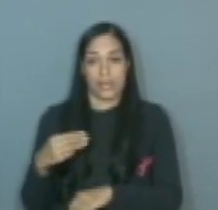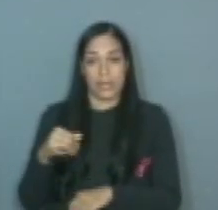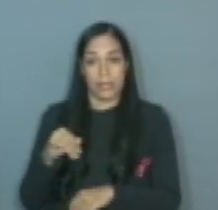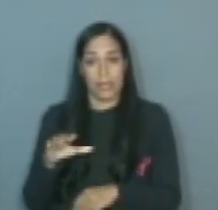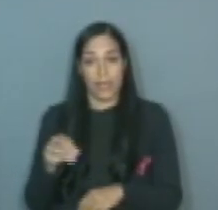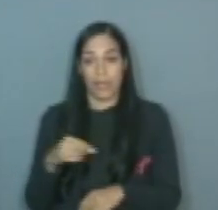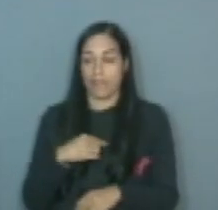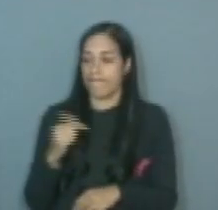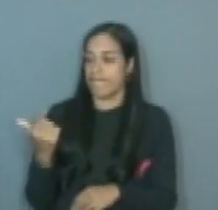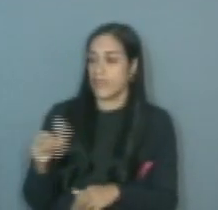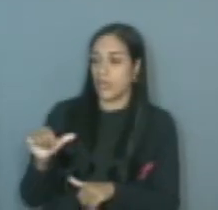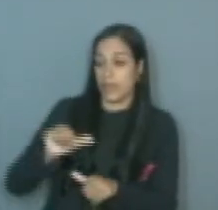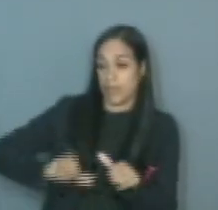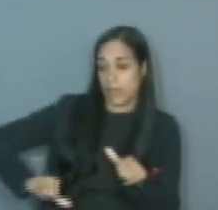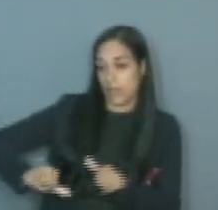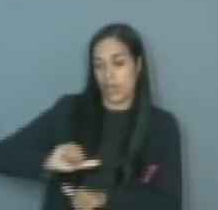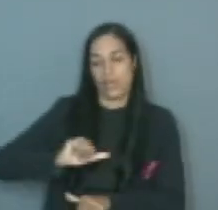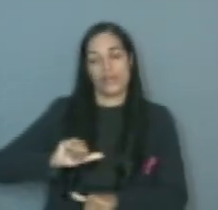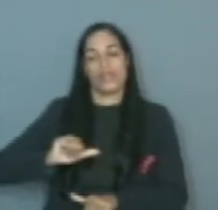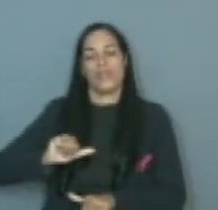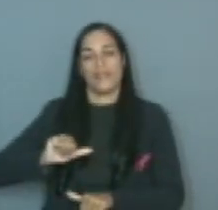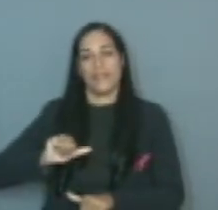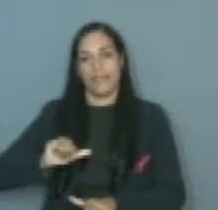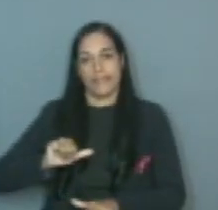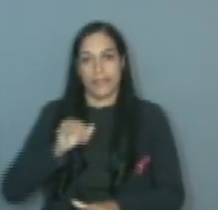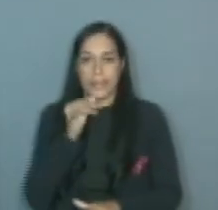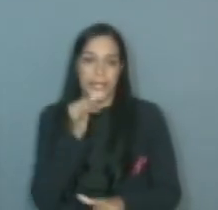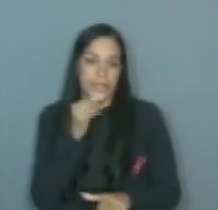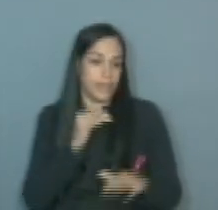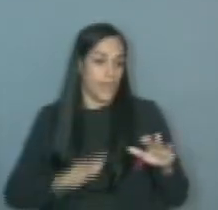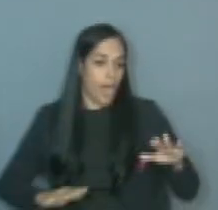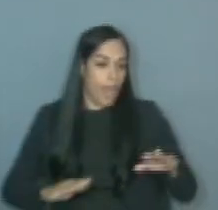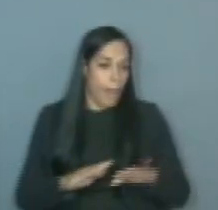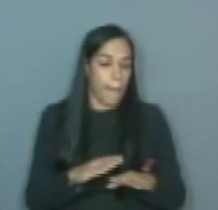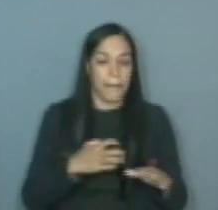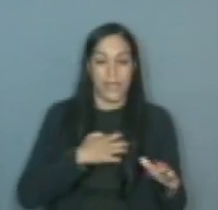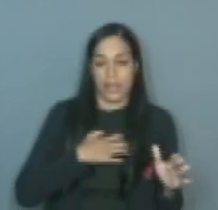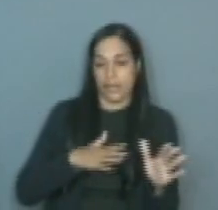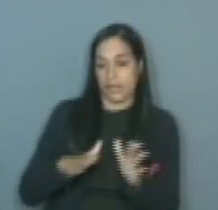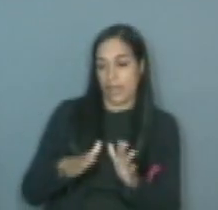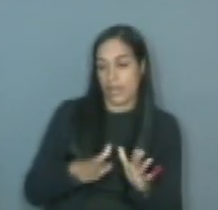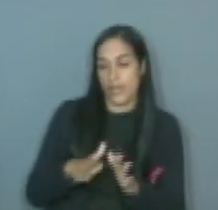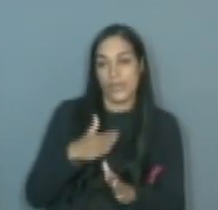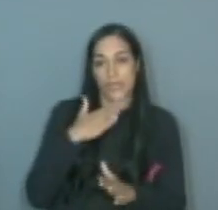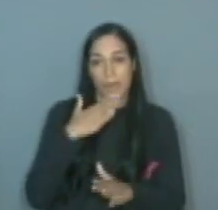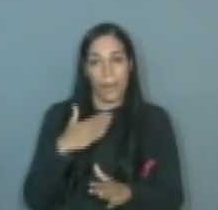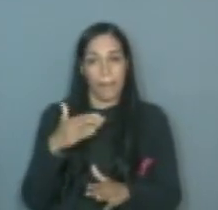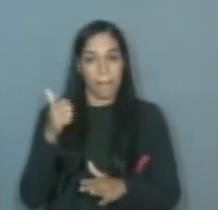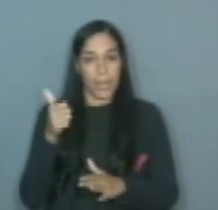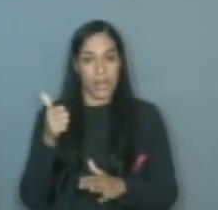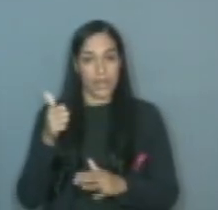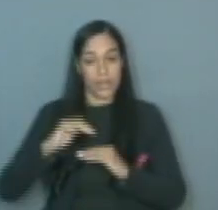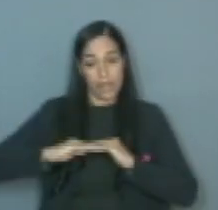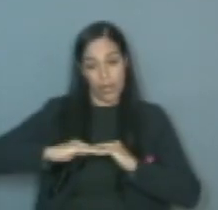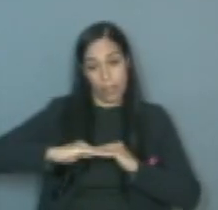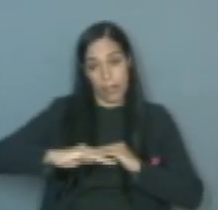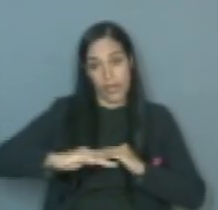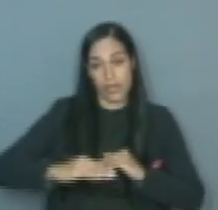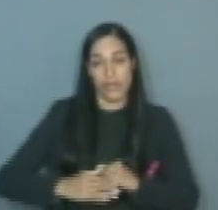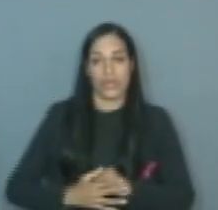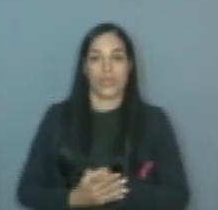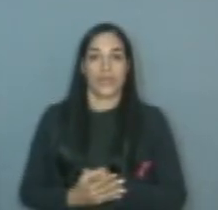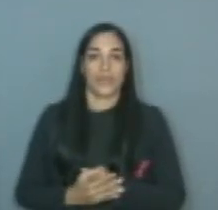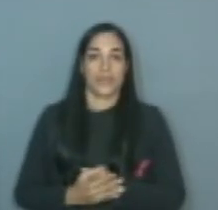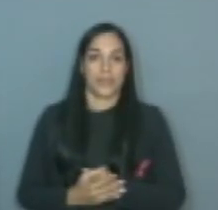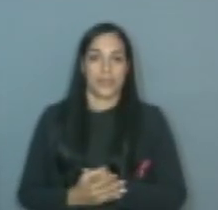de mudança que poderia ser prática, como rampas de acesso, melhoria no piso, para